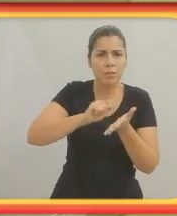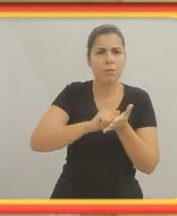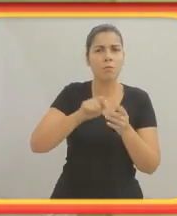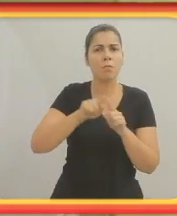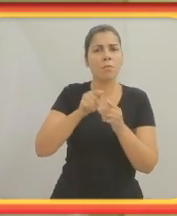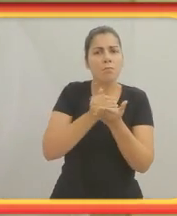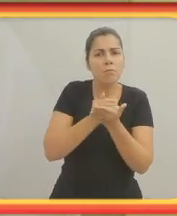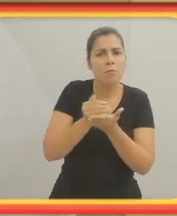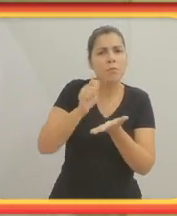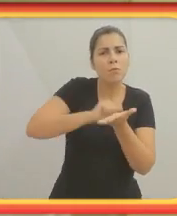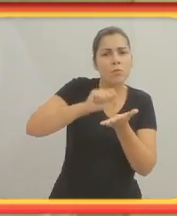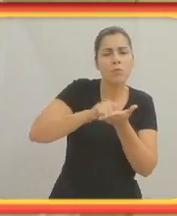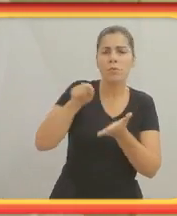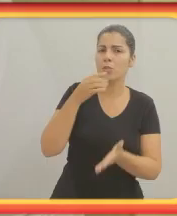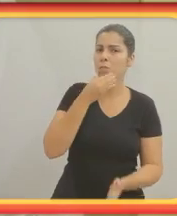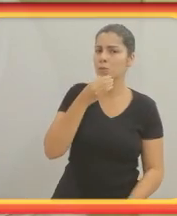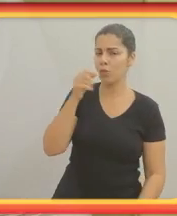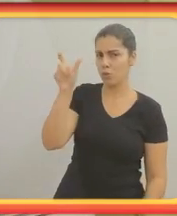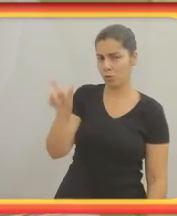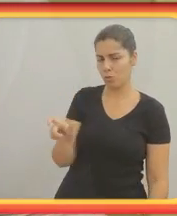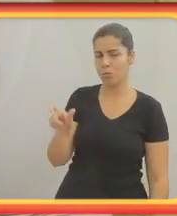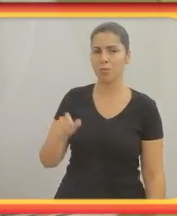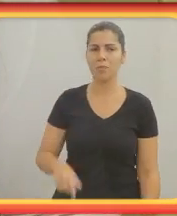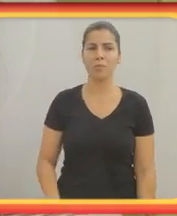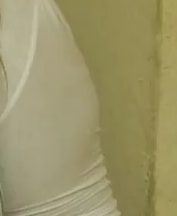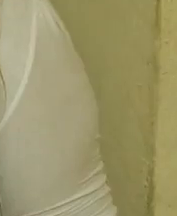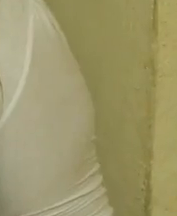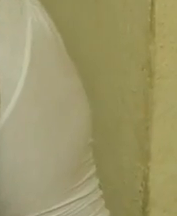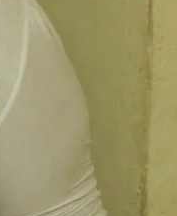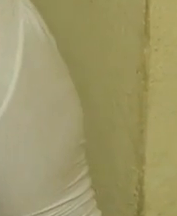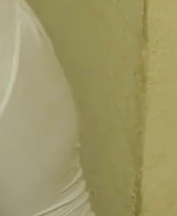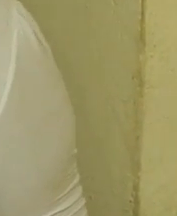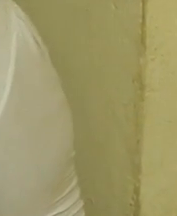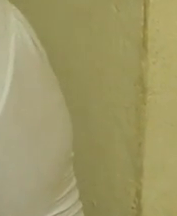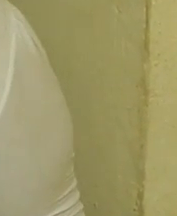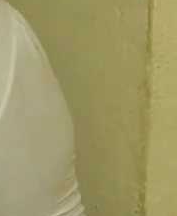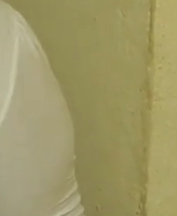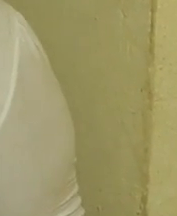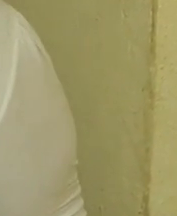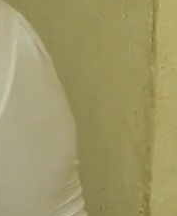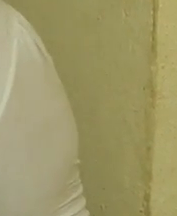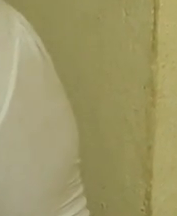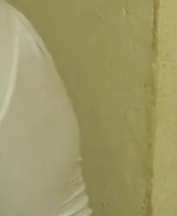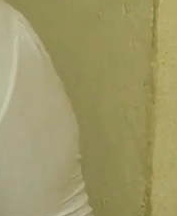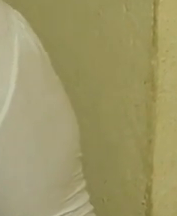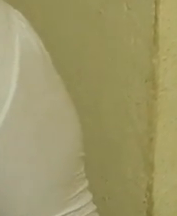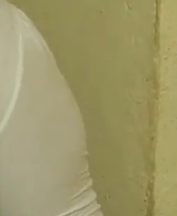ver alguns traços de pré-escrita, para posteriormente começar a escrita com este menino.